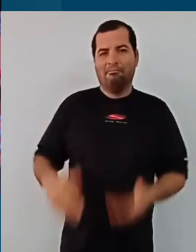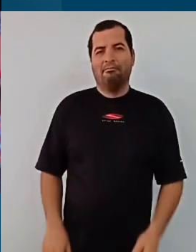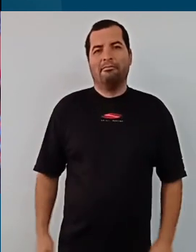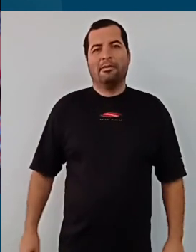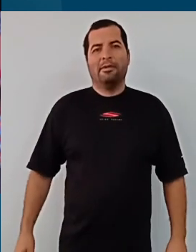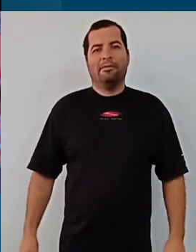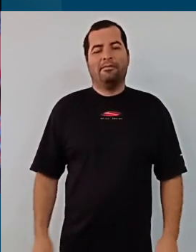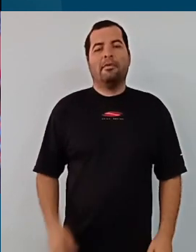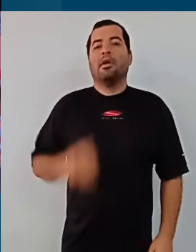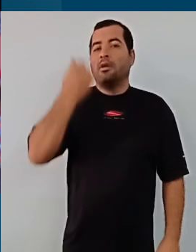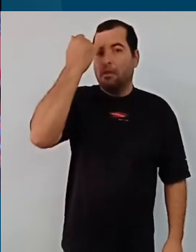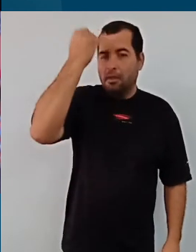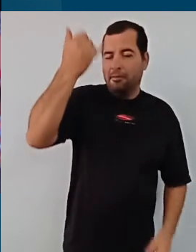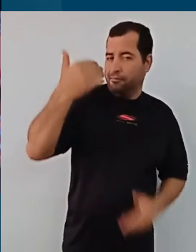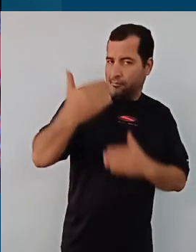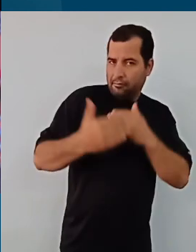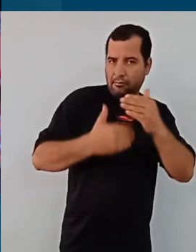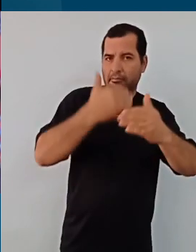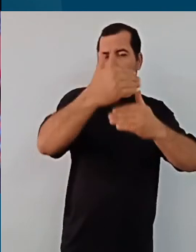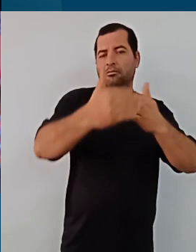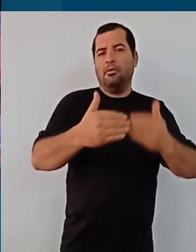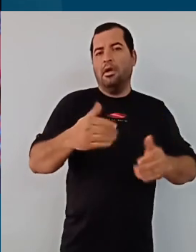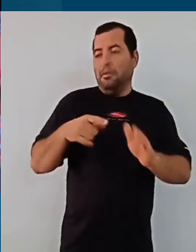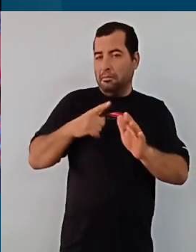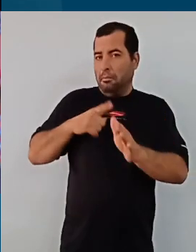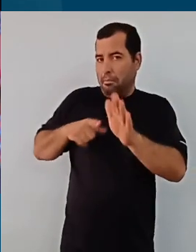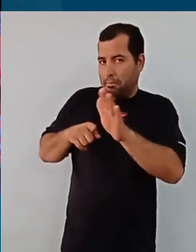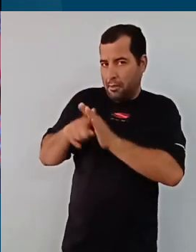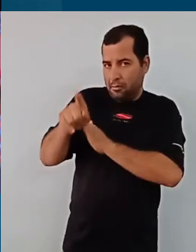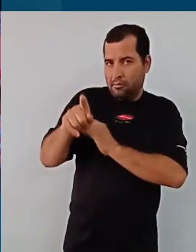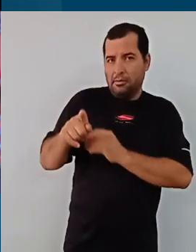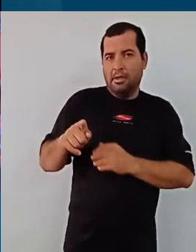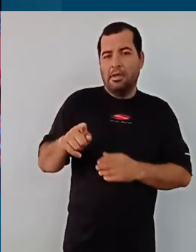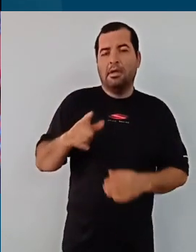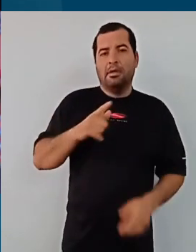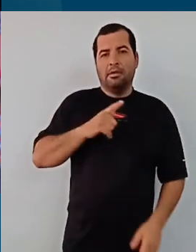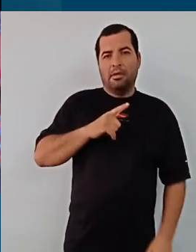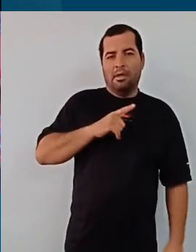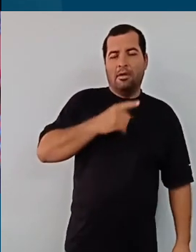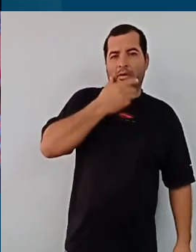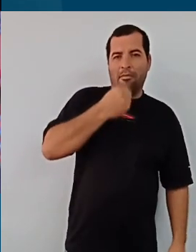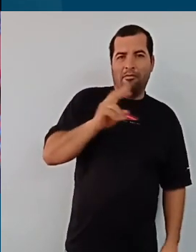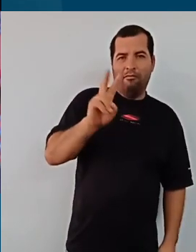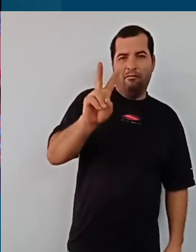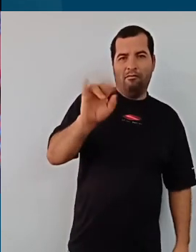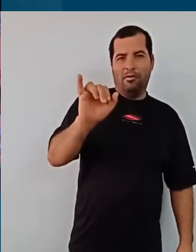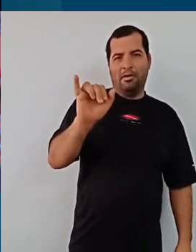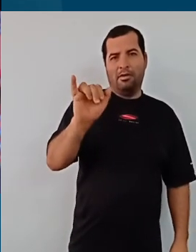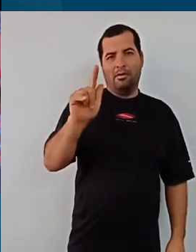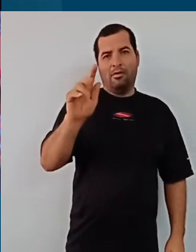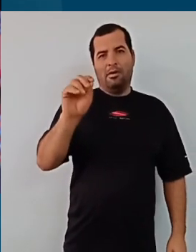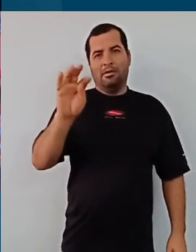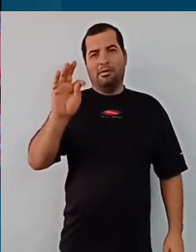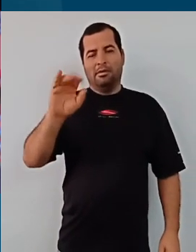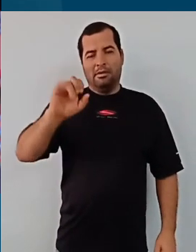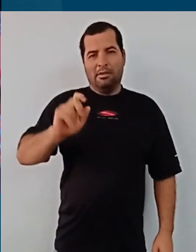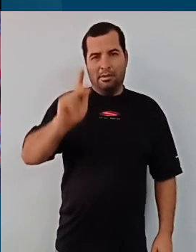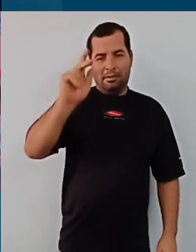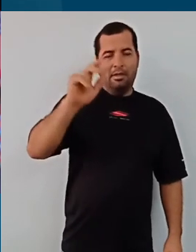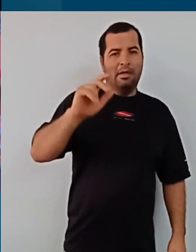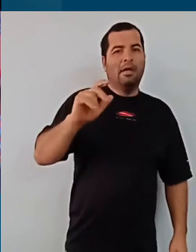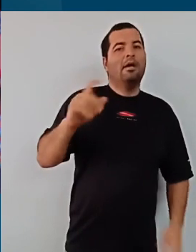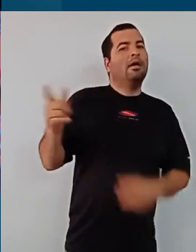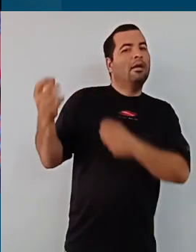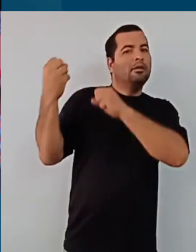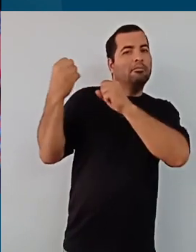do desenvolvimento, a gente tem uma pergunta que vai retomar o Vygotsky, né, falando aqui que esse autor afirma